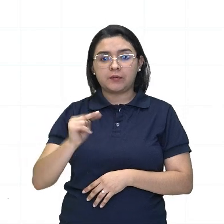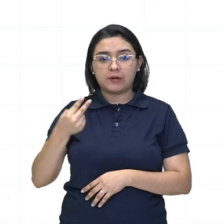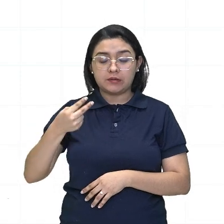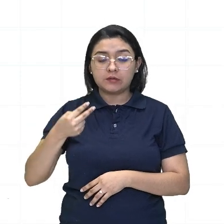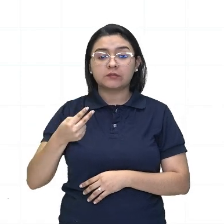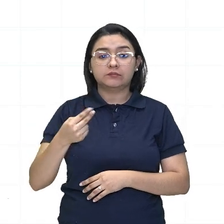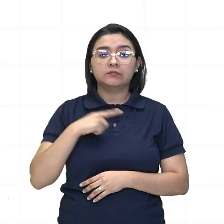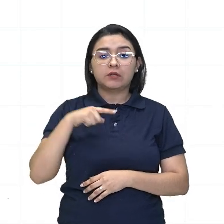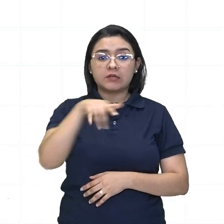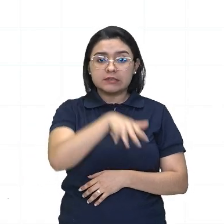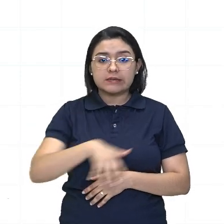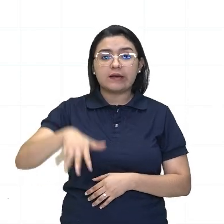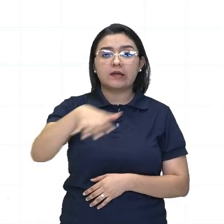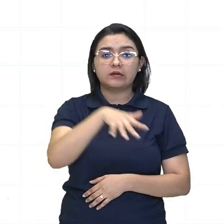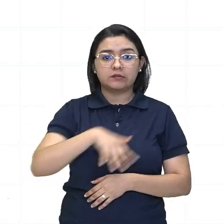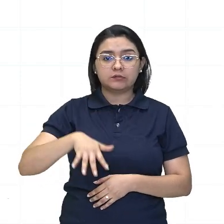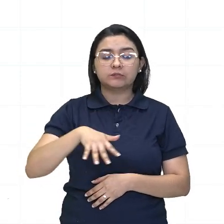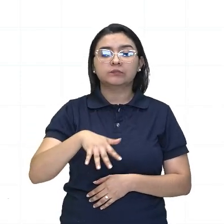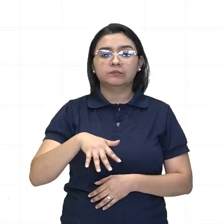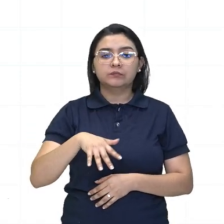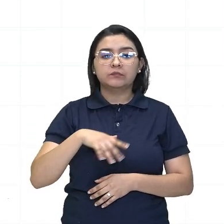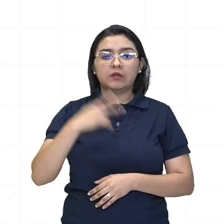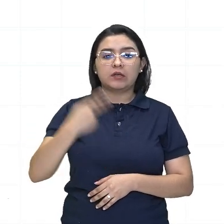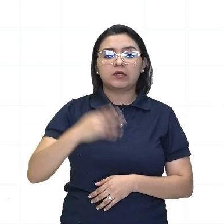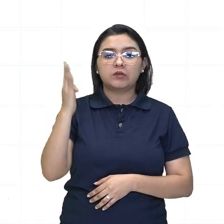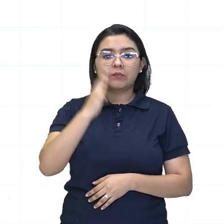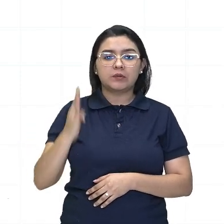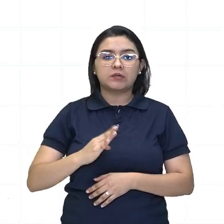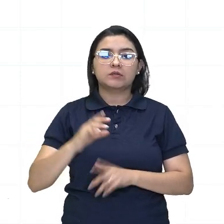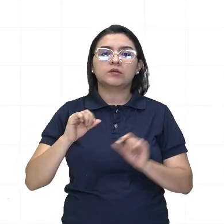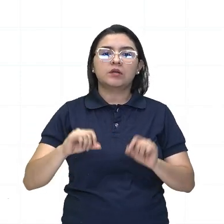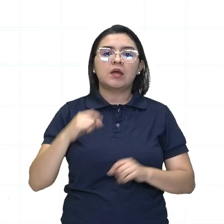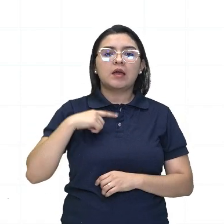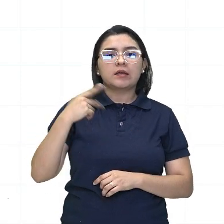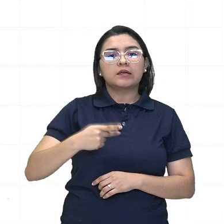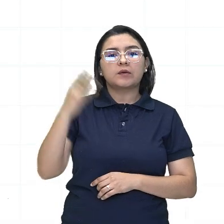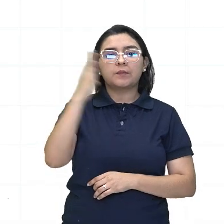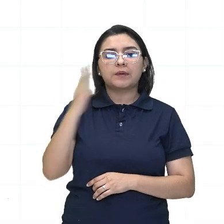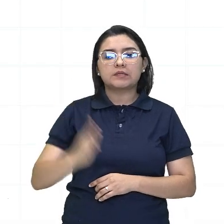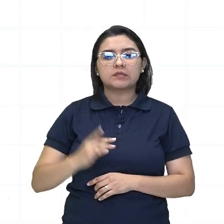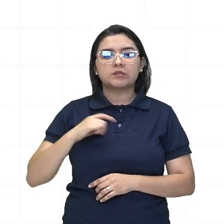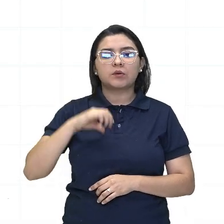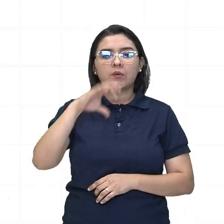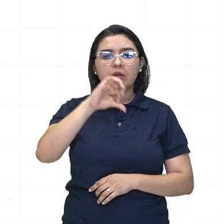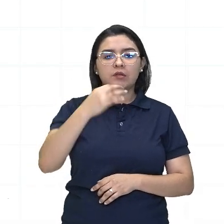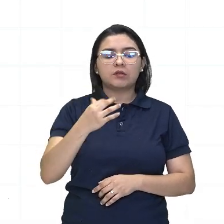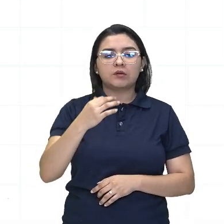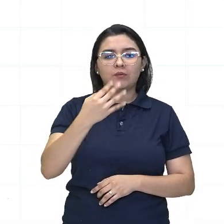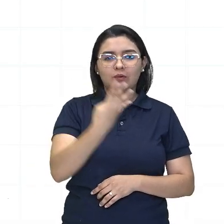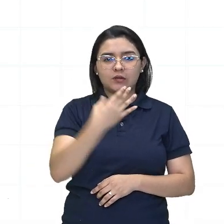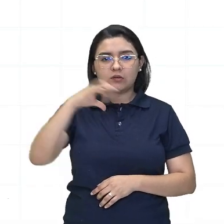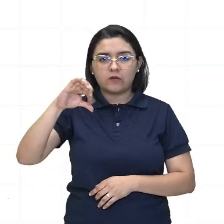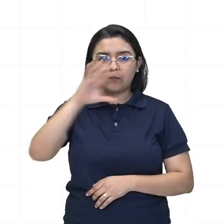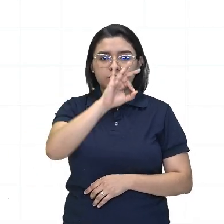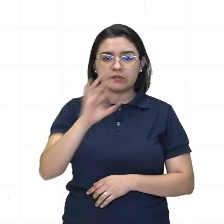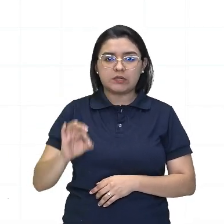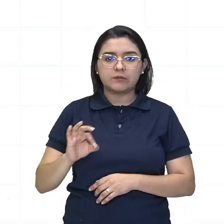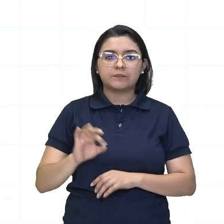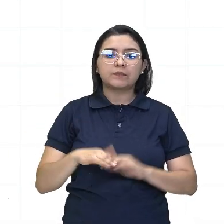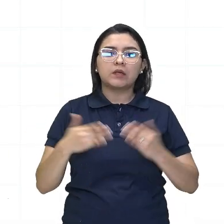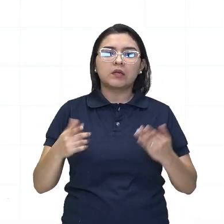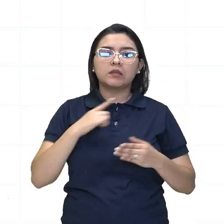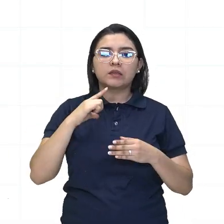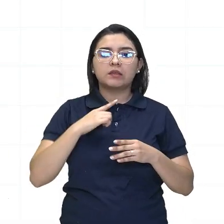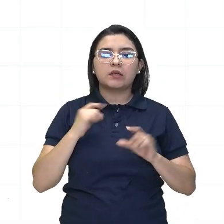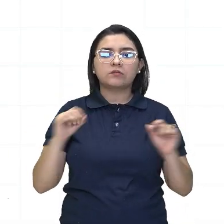né? Ocupam aí no território brasileiro cerca de 49% do território. E aí nós temos